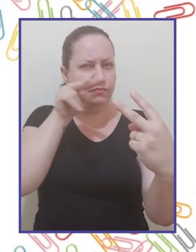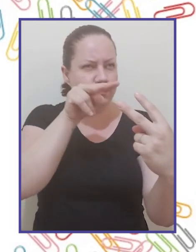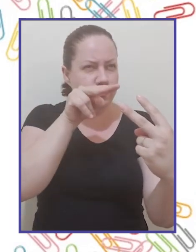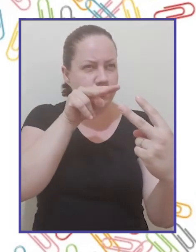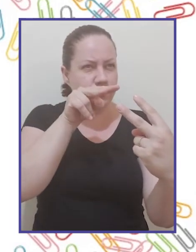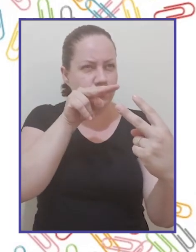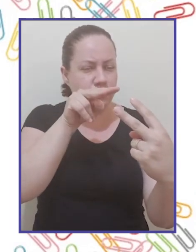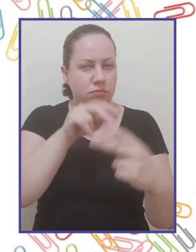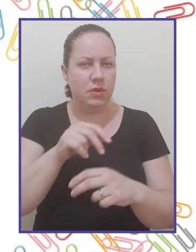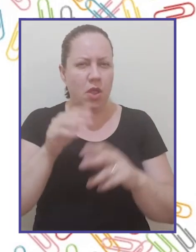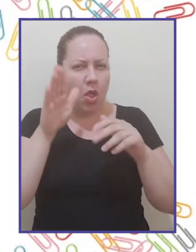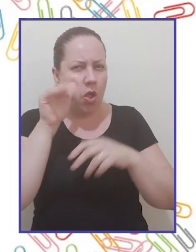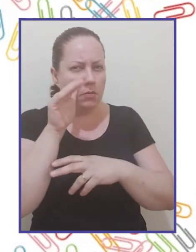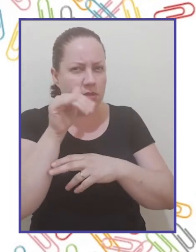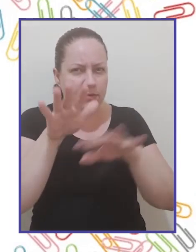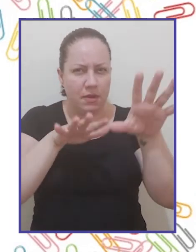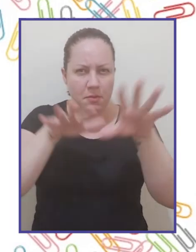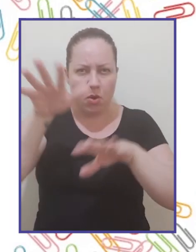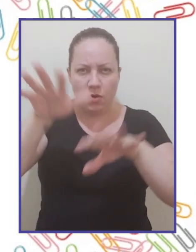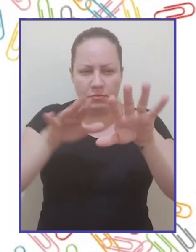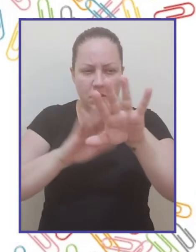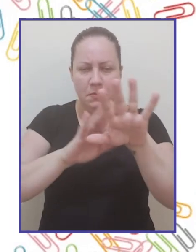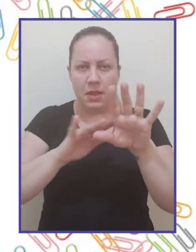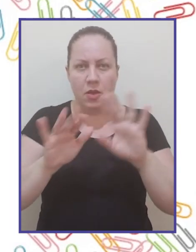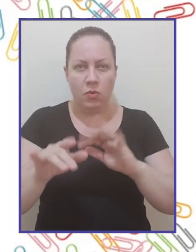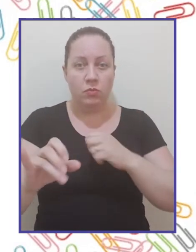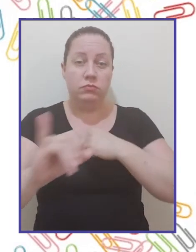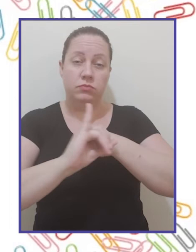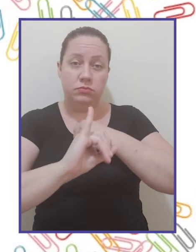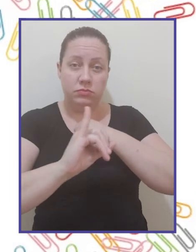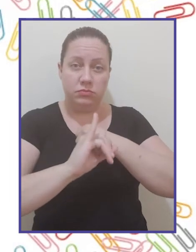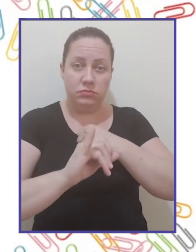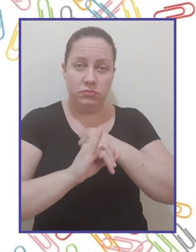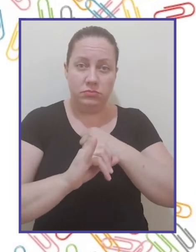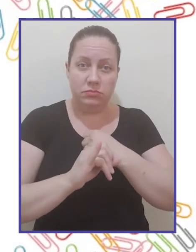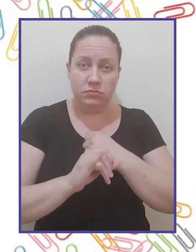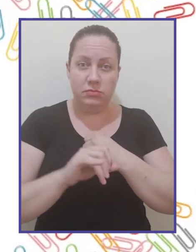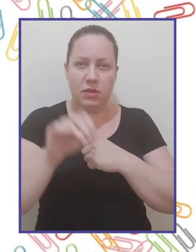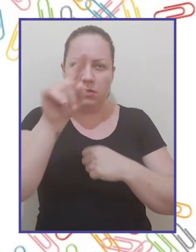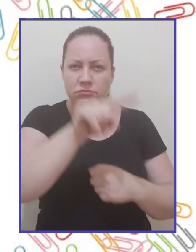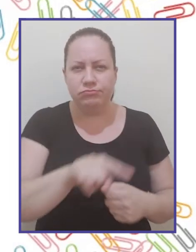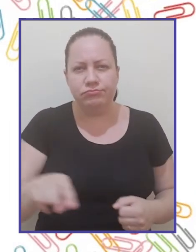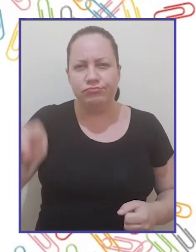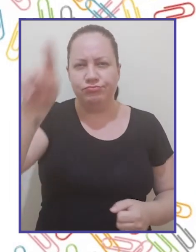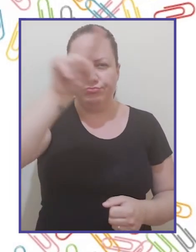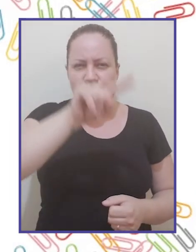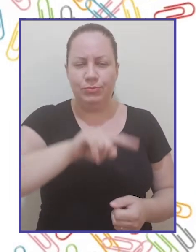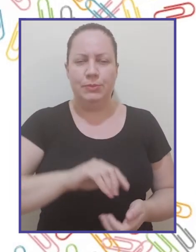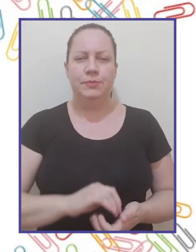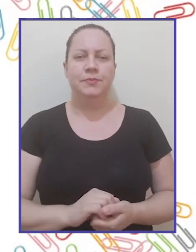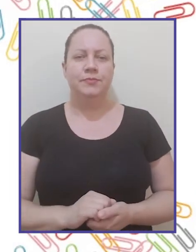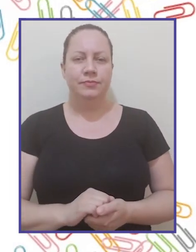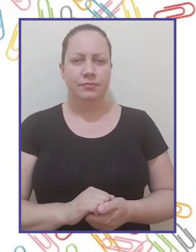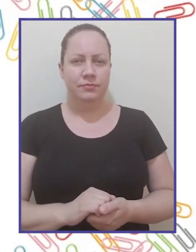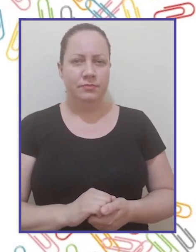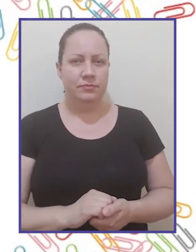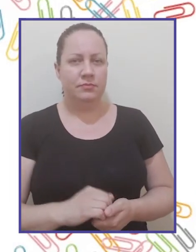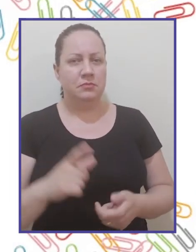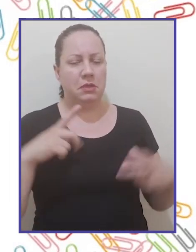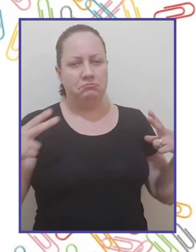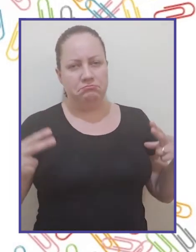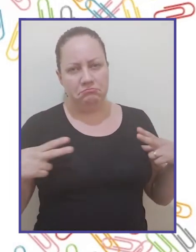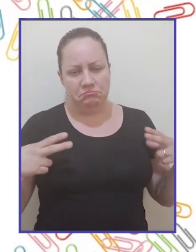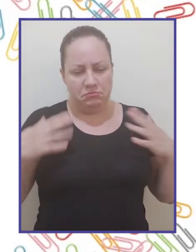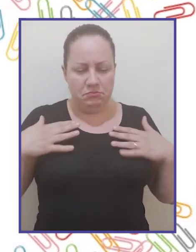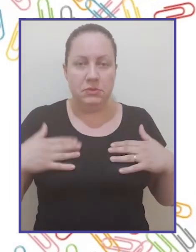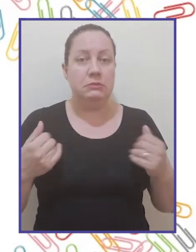visuais, observar suas mãos em movimento ou objetos com movimentos circulares,